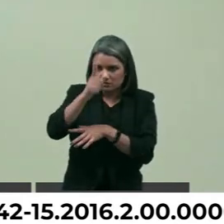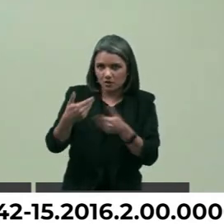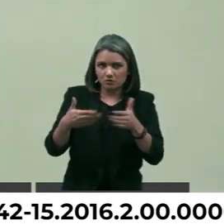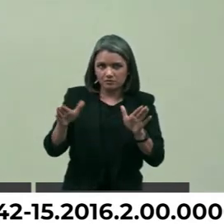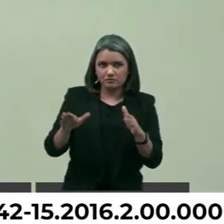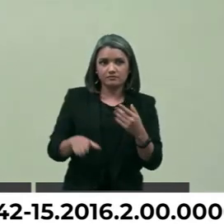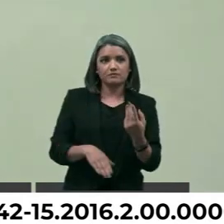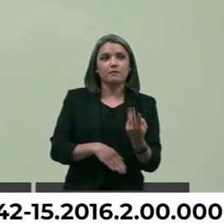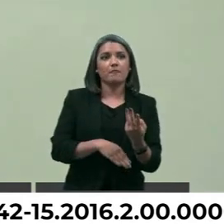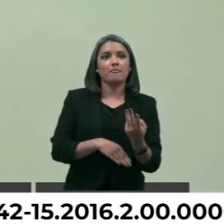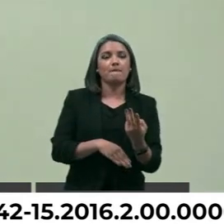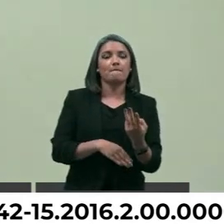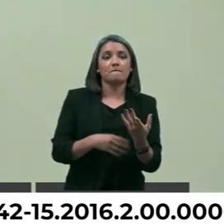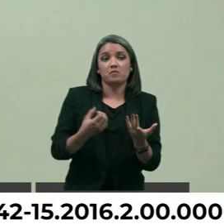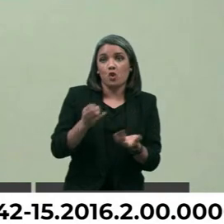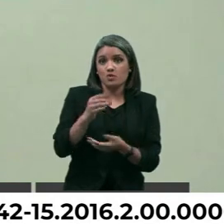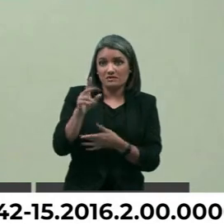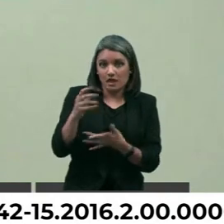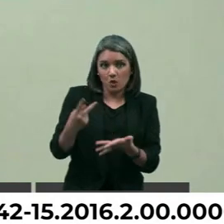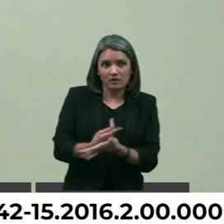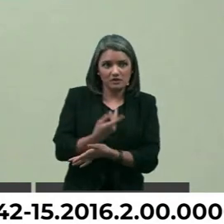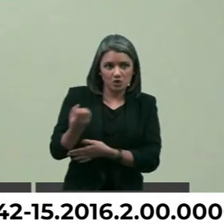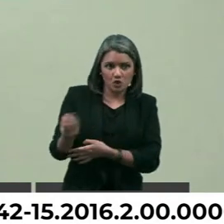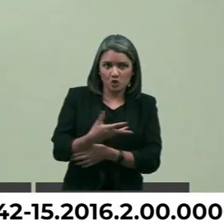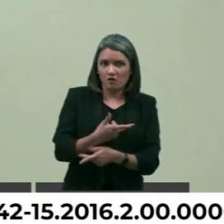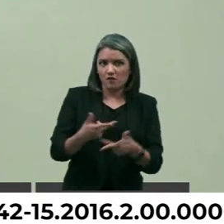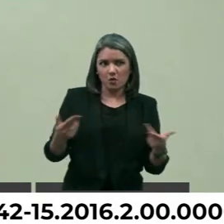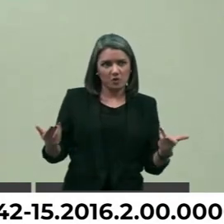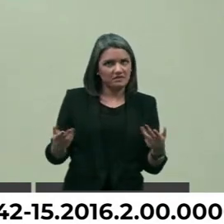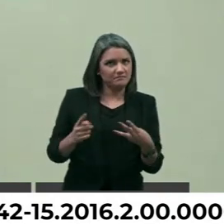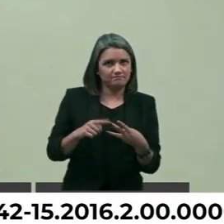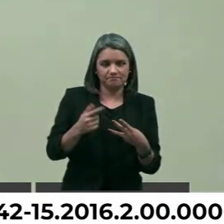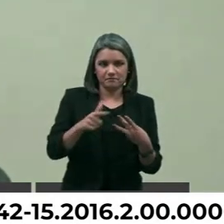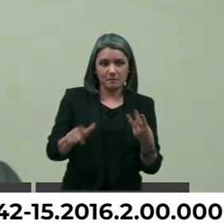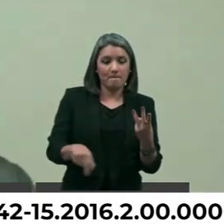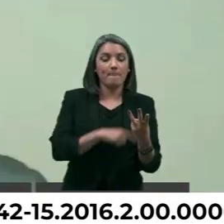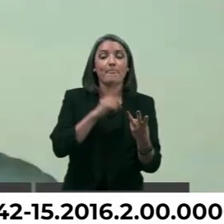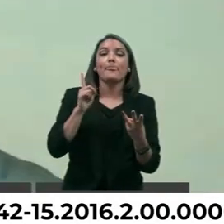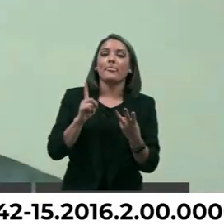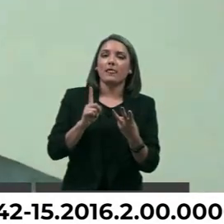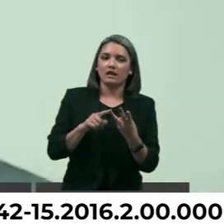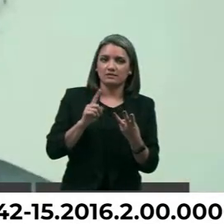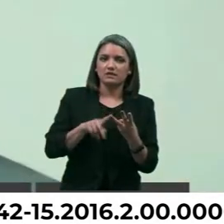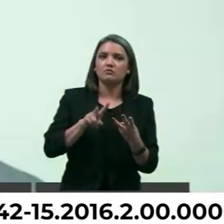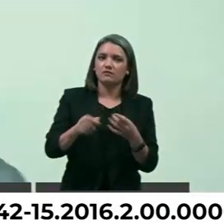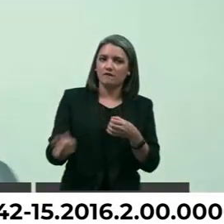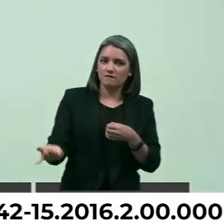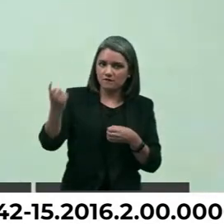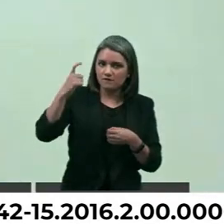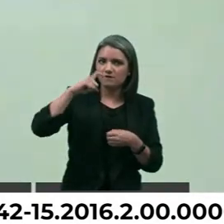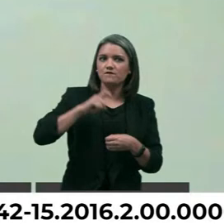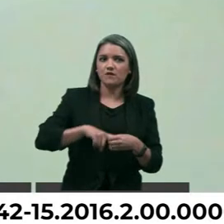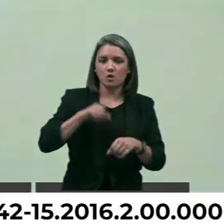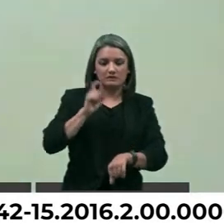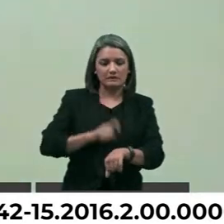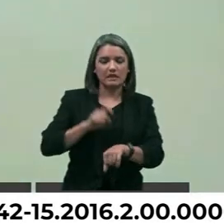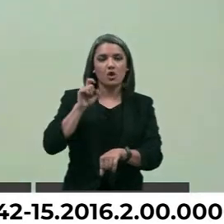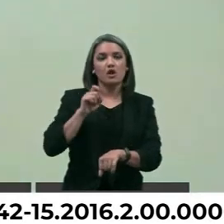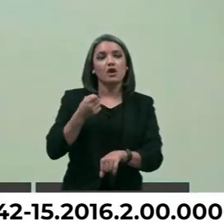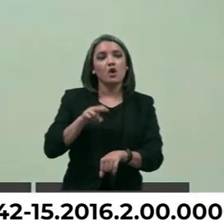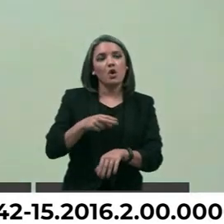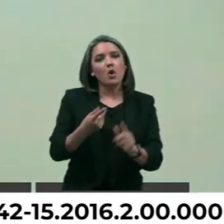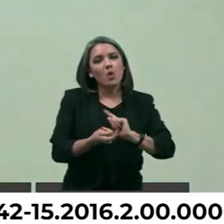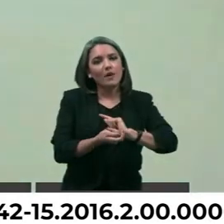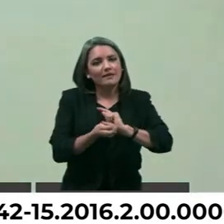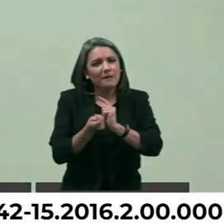ou da superveniência de fatos novos, nessa segunda parte não existe, o retorno imediato ou gradual e adaptativo do juiz, eu